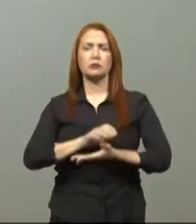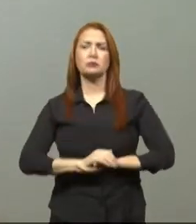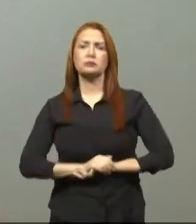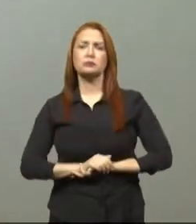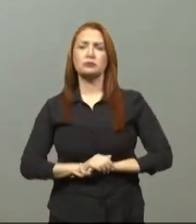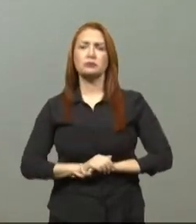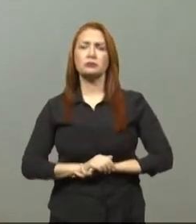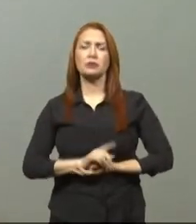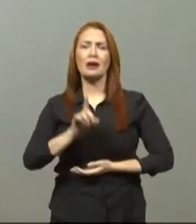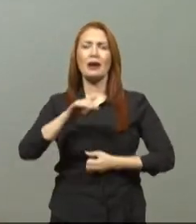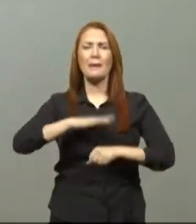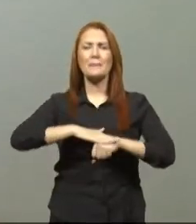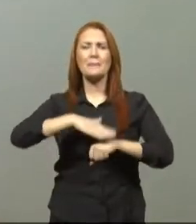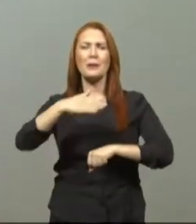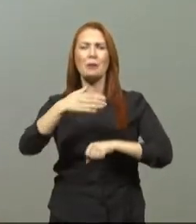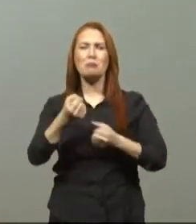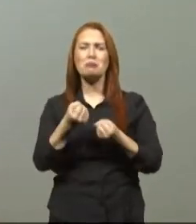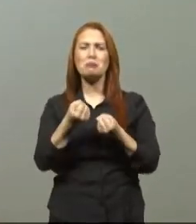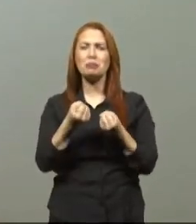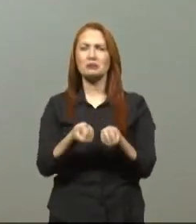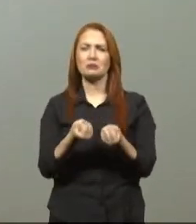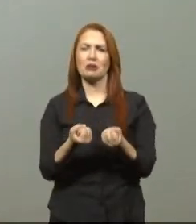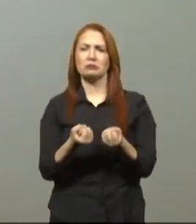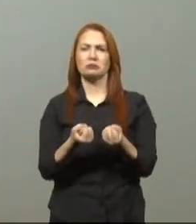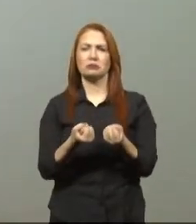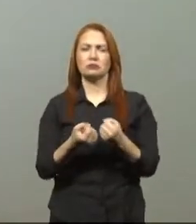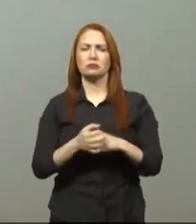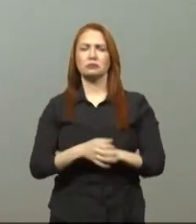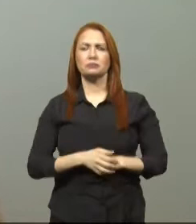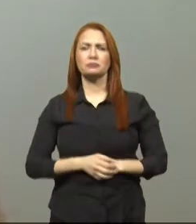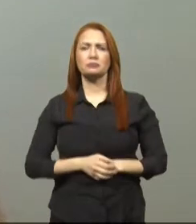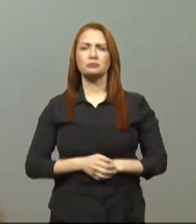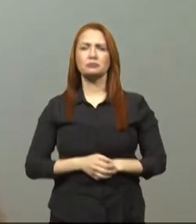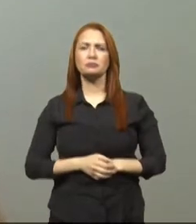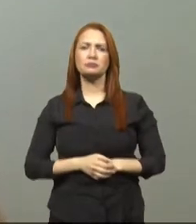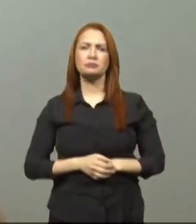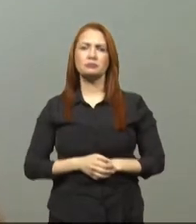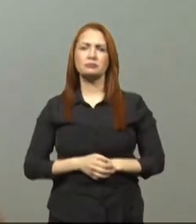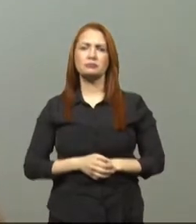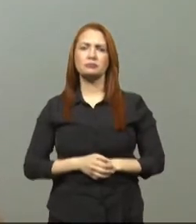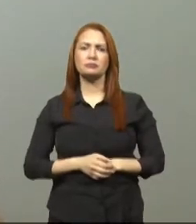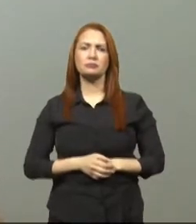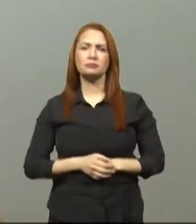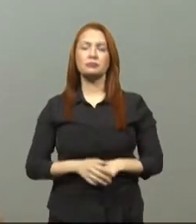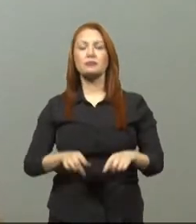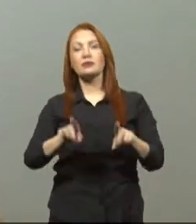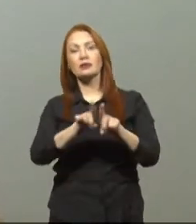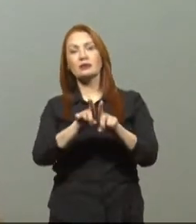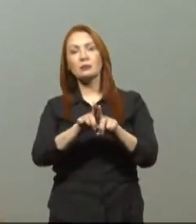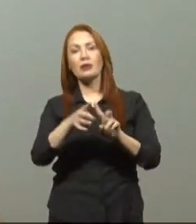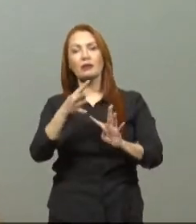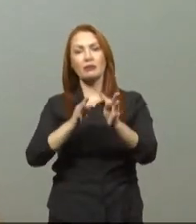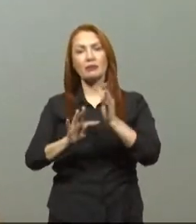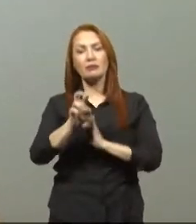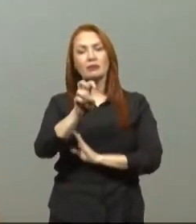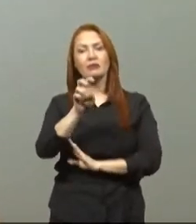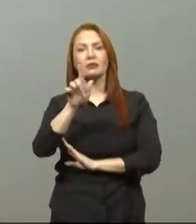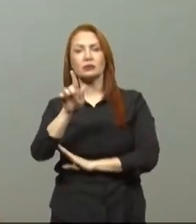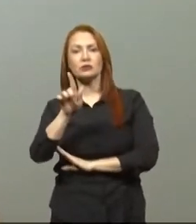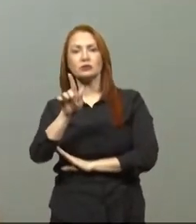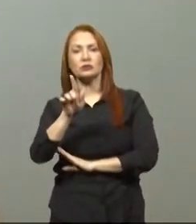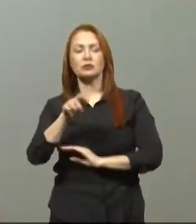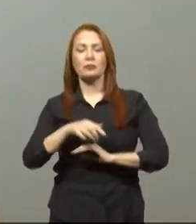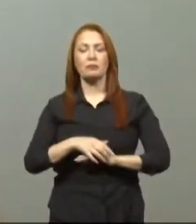ser mais pesados do ponto de vista computacional. E a tecnologia 5G vai permitir